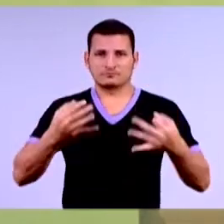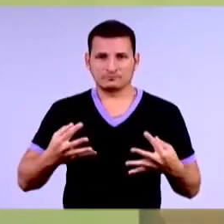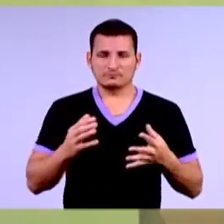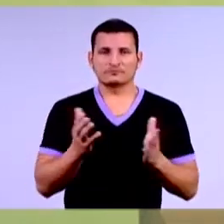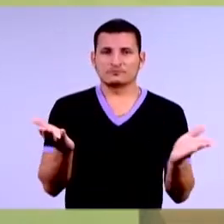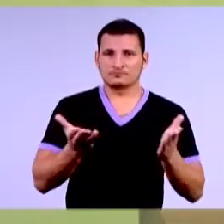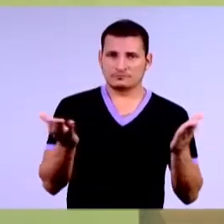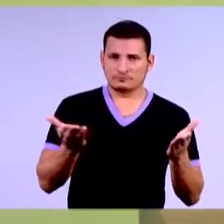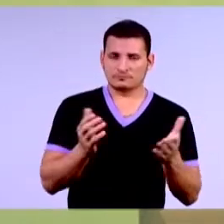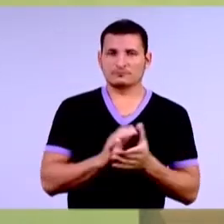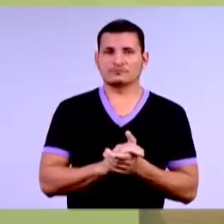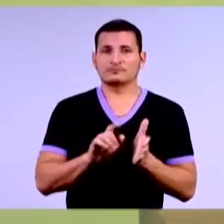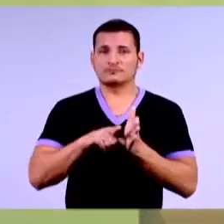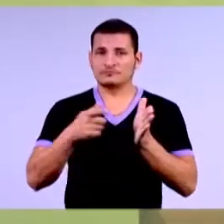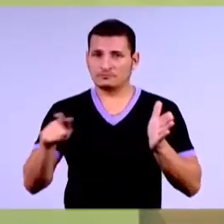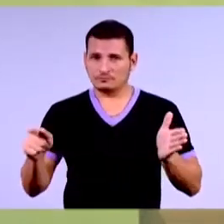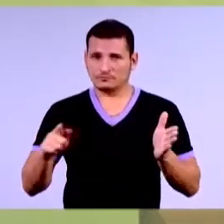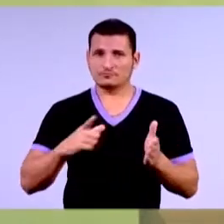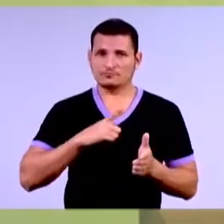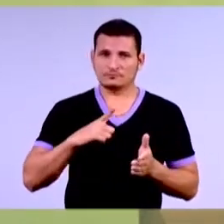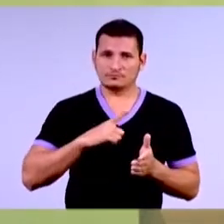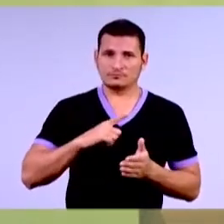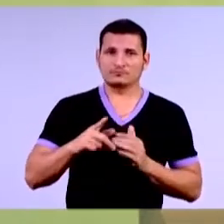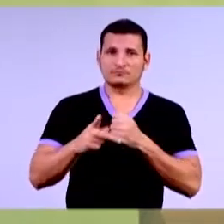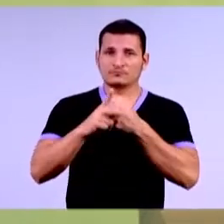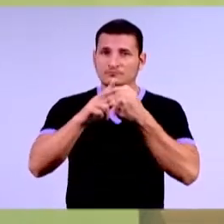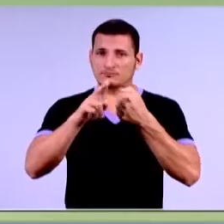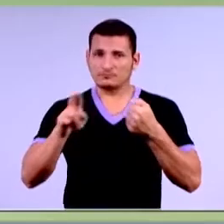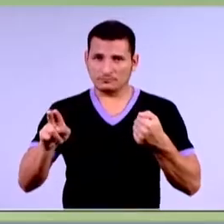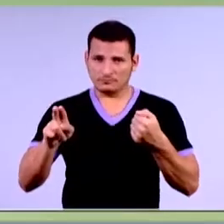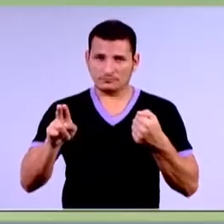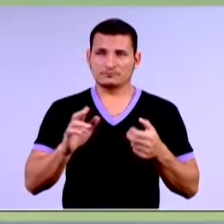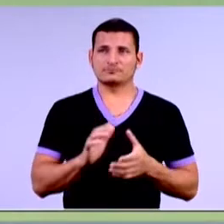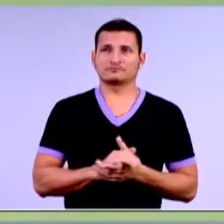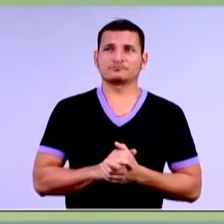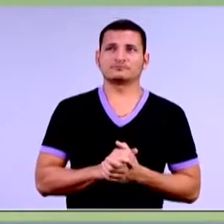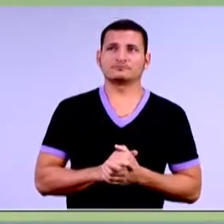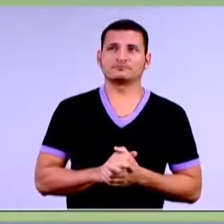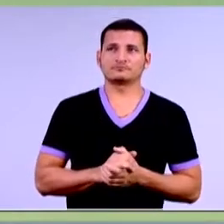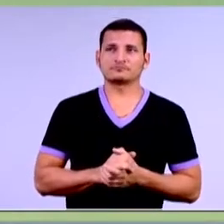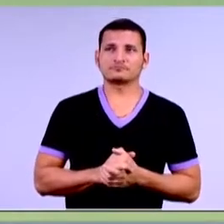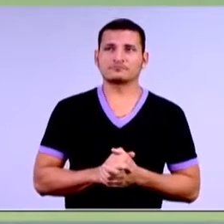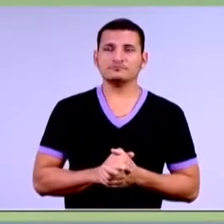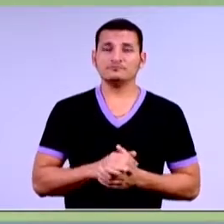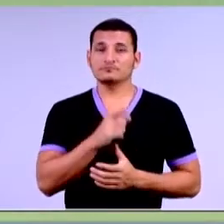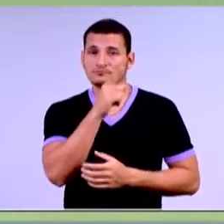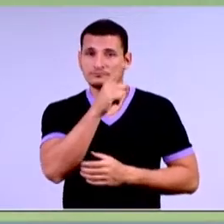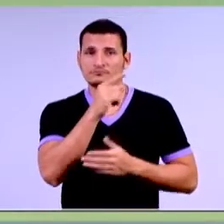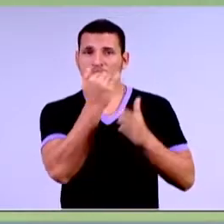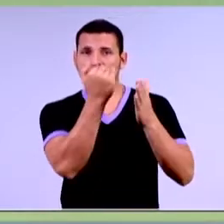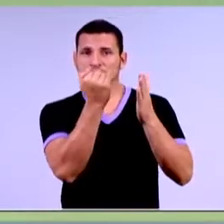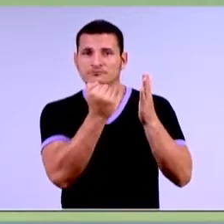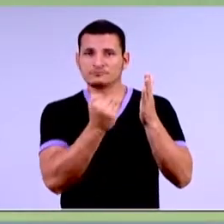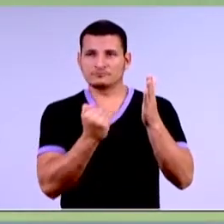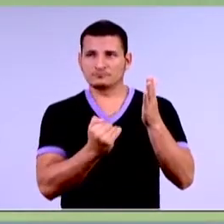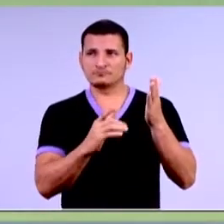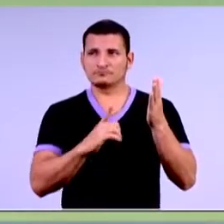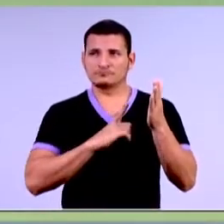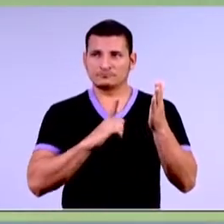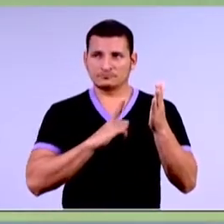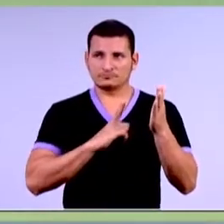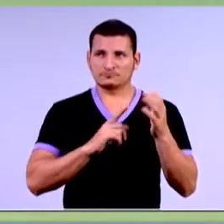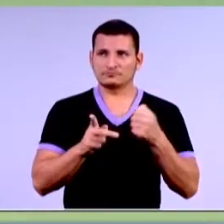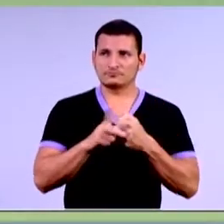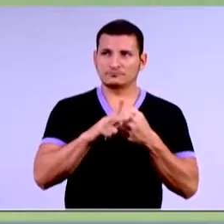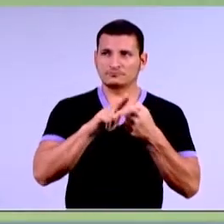como ponto gramatical temos aí os pronome por sinal nomes como está aí na tela então vocês têm